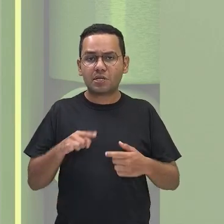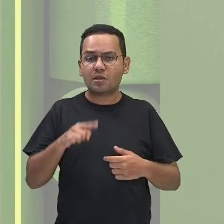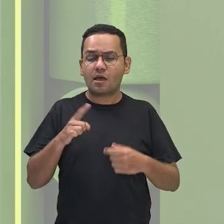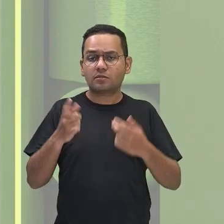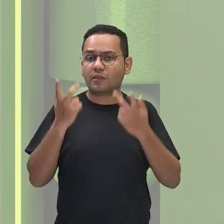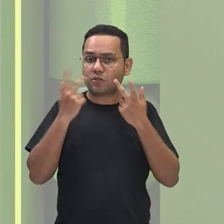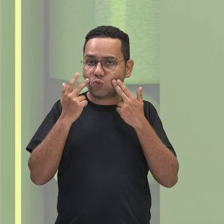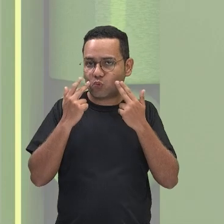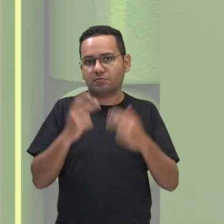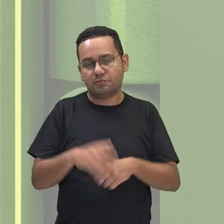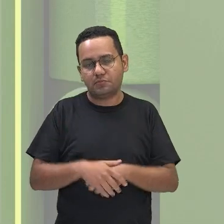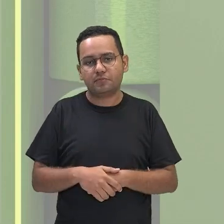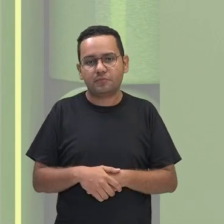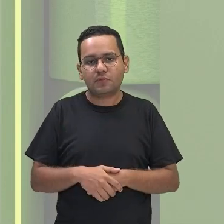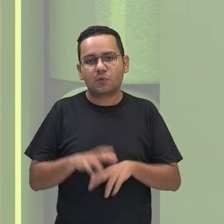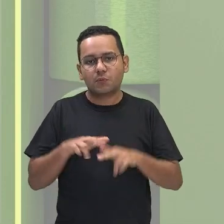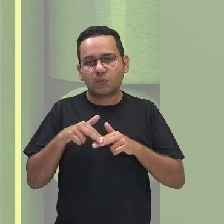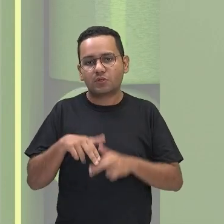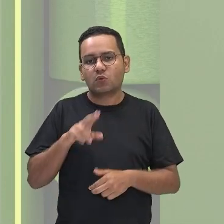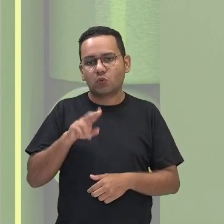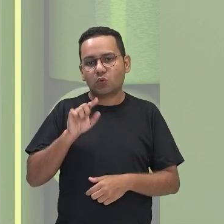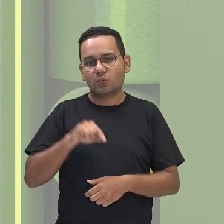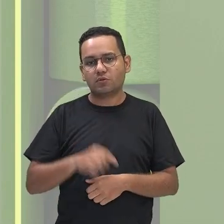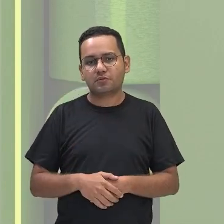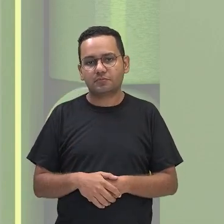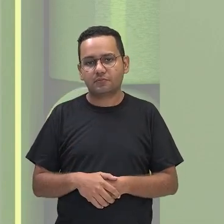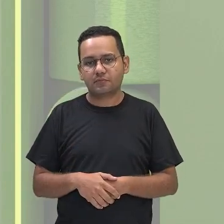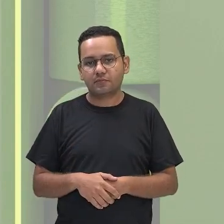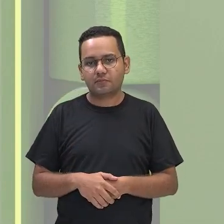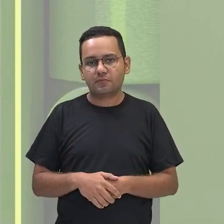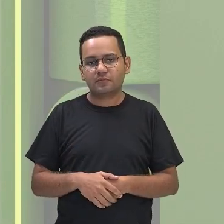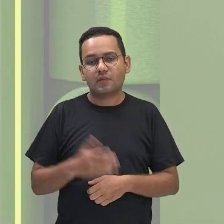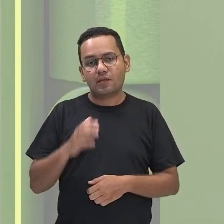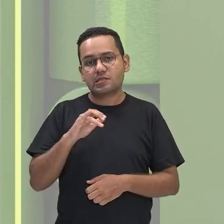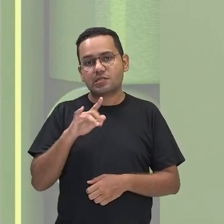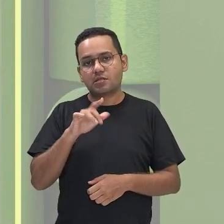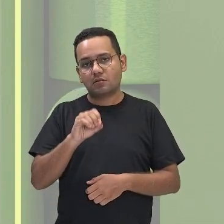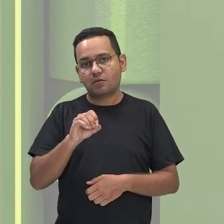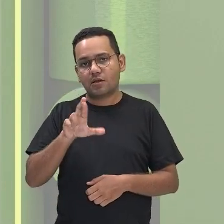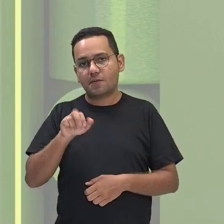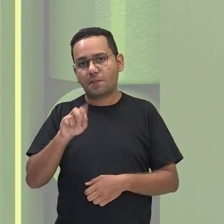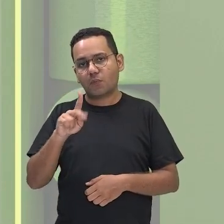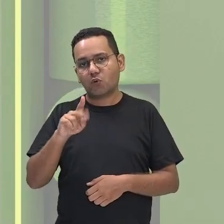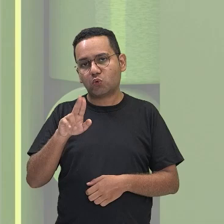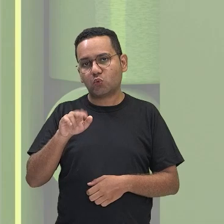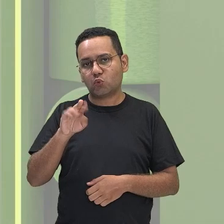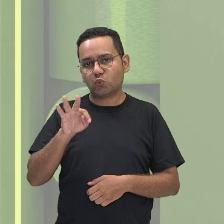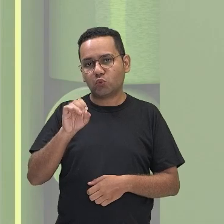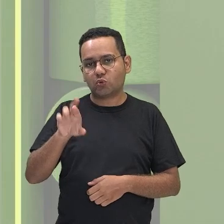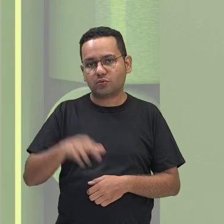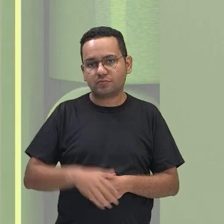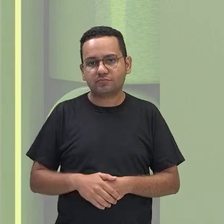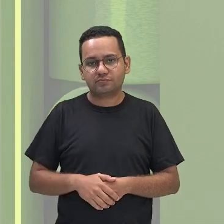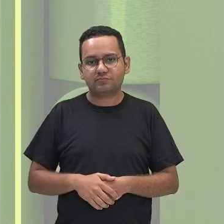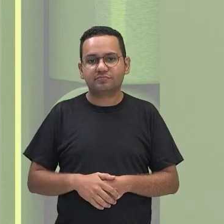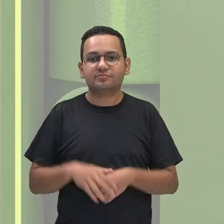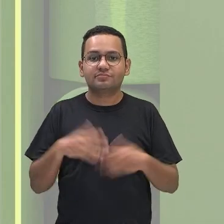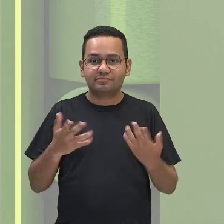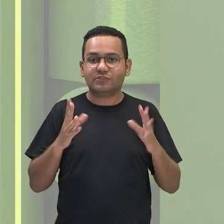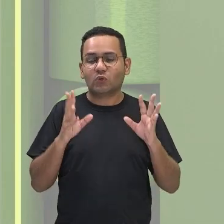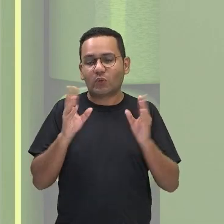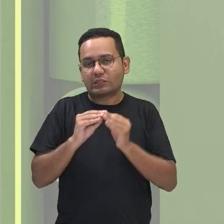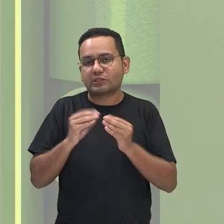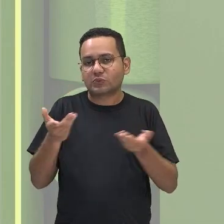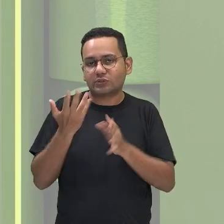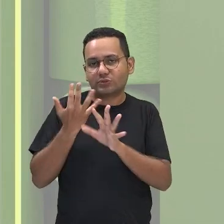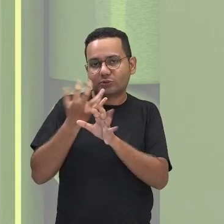por isso que o nome do nosso aparelho é ciclo reprodutor. Então, essa foi a nossa revisão